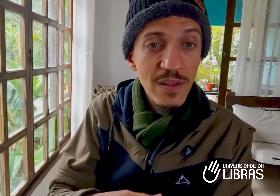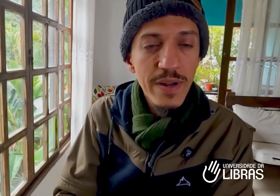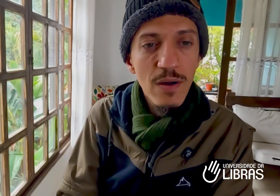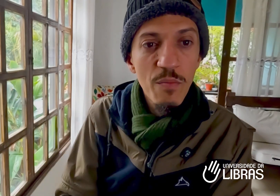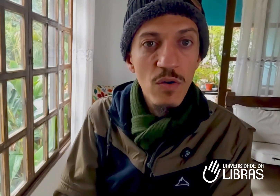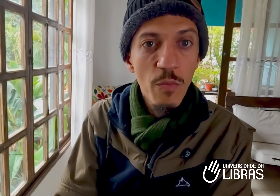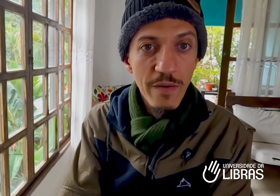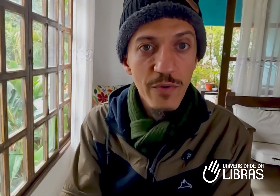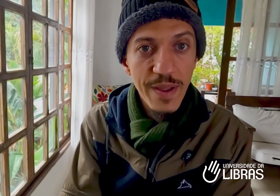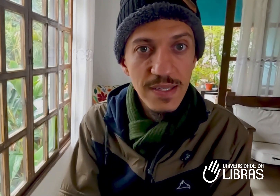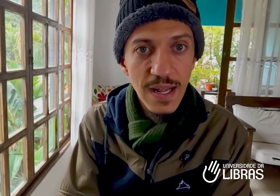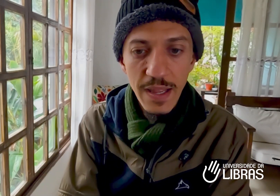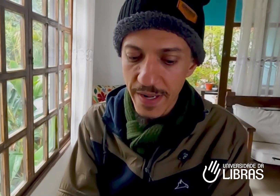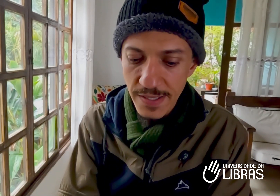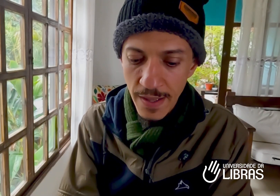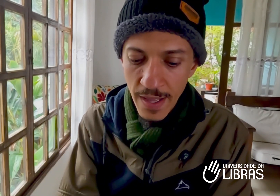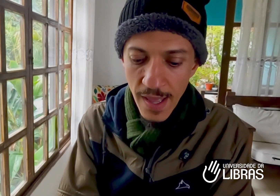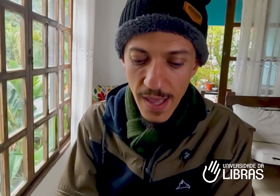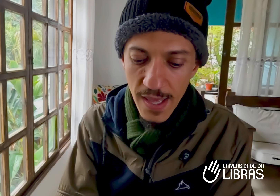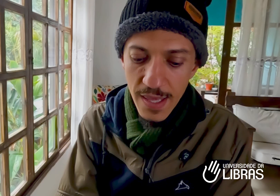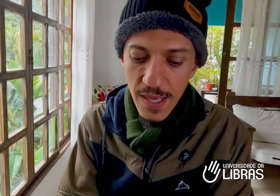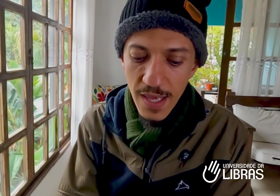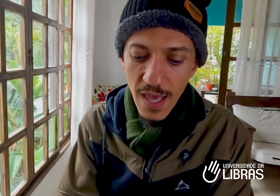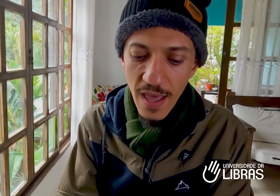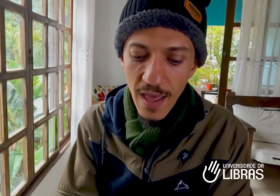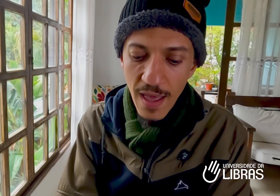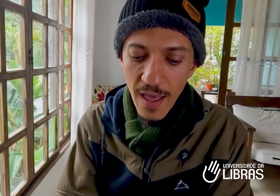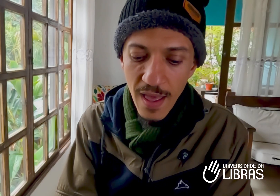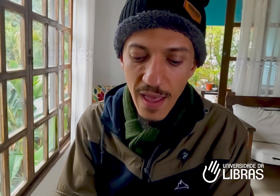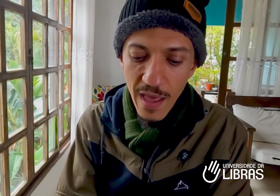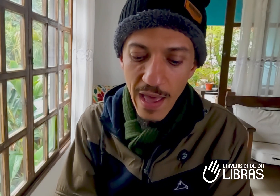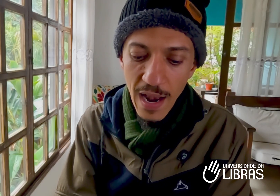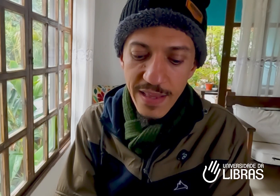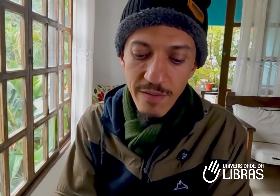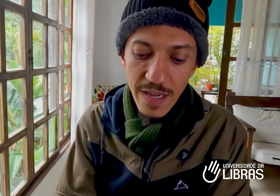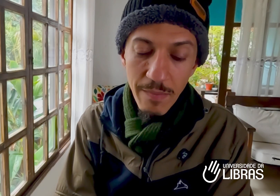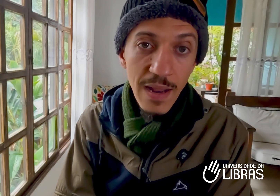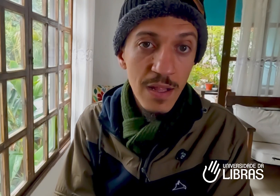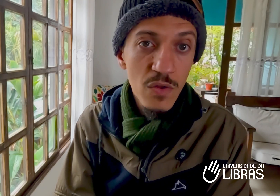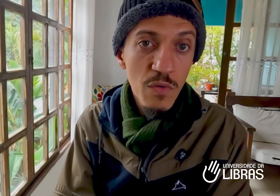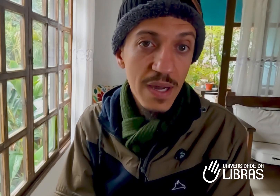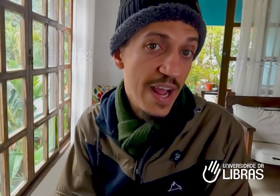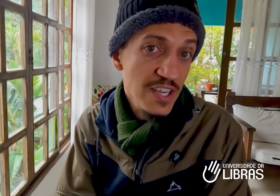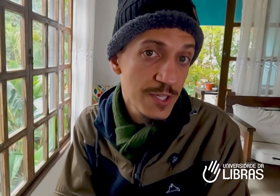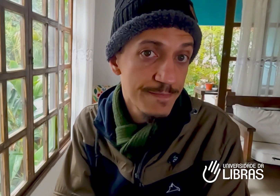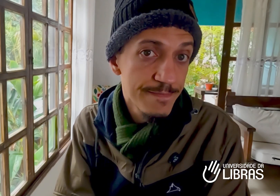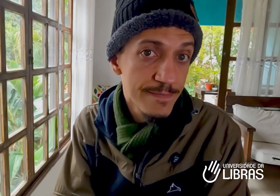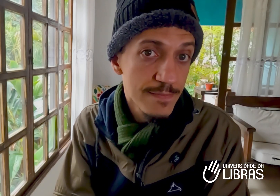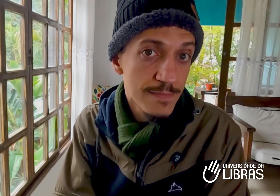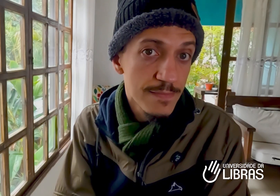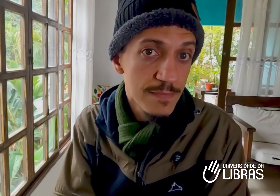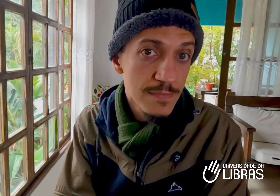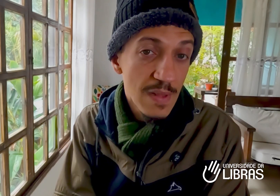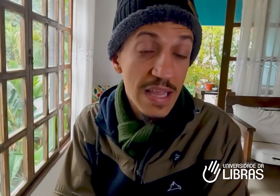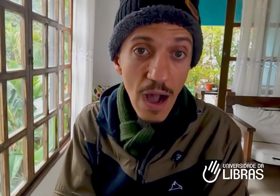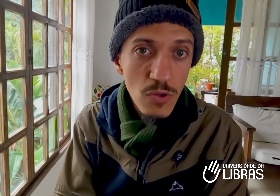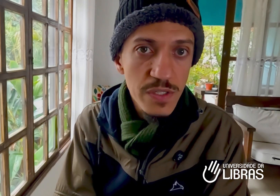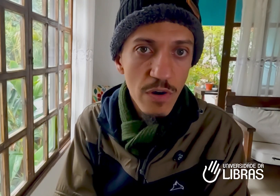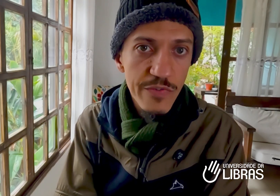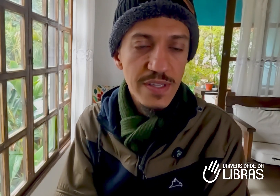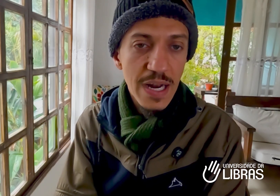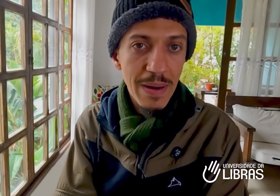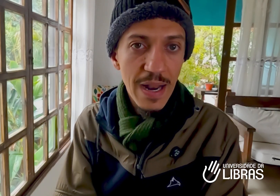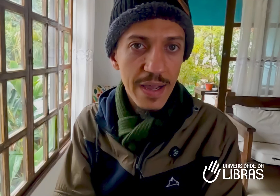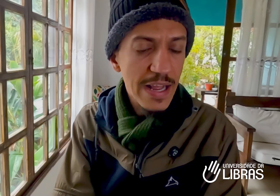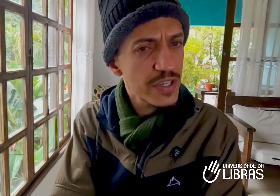na mentoria comigo para Fluência na Libras e que ela estava trabalhando numa creche. E ao